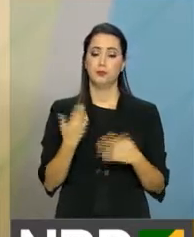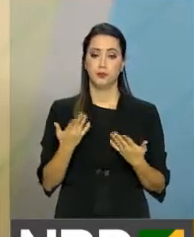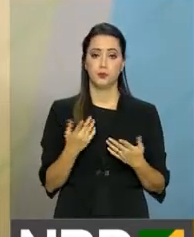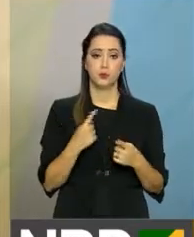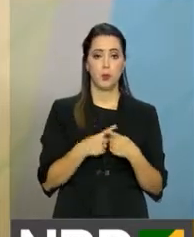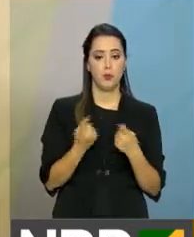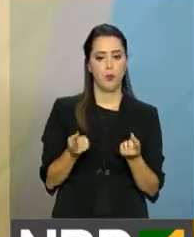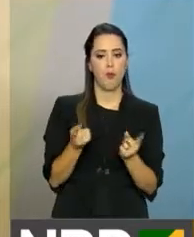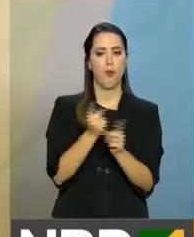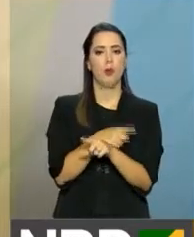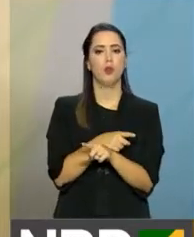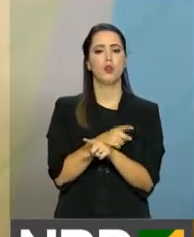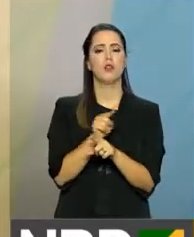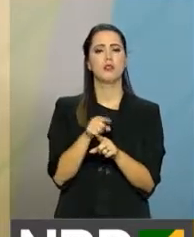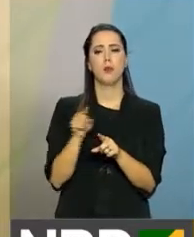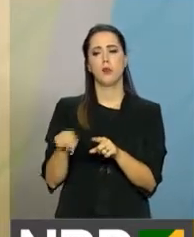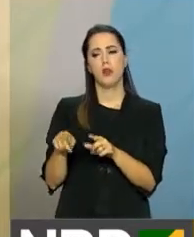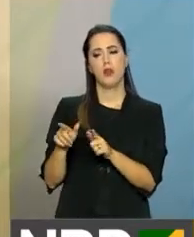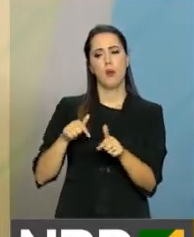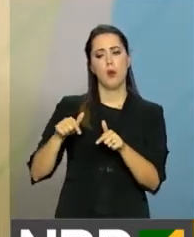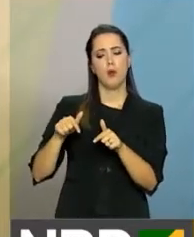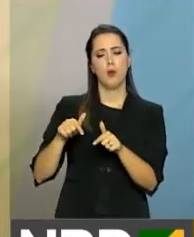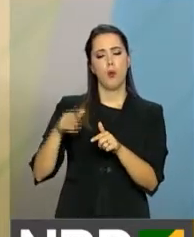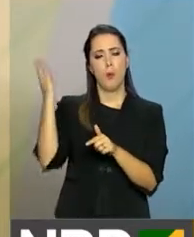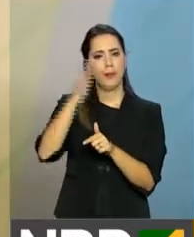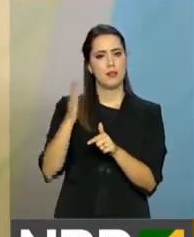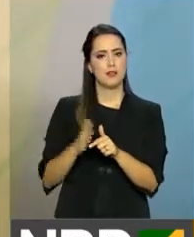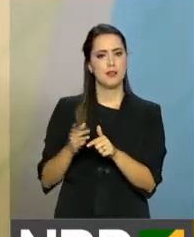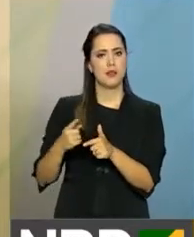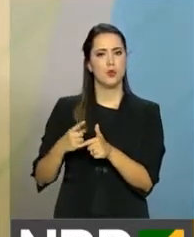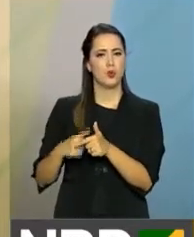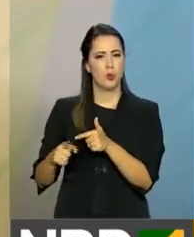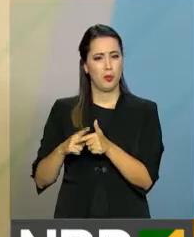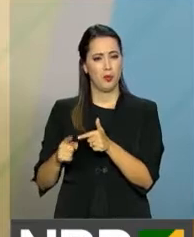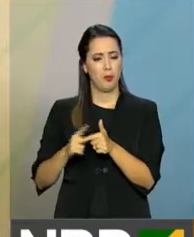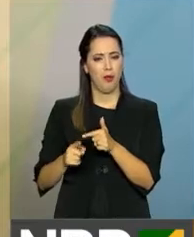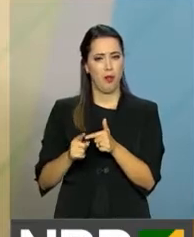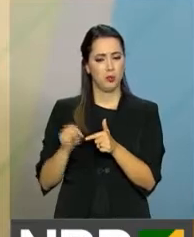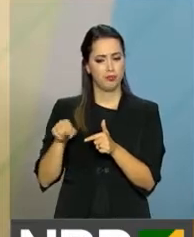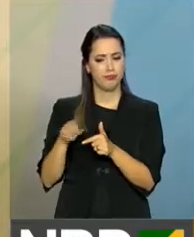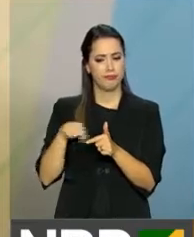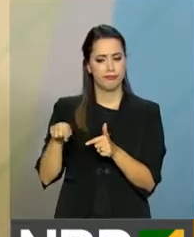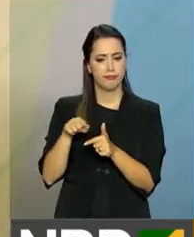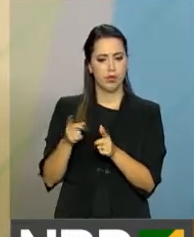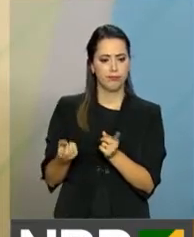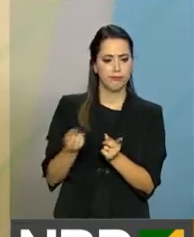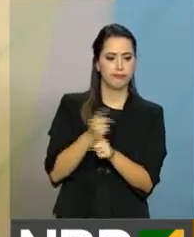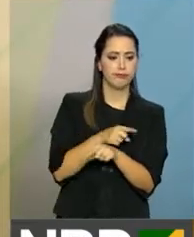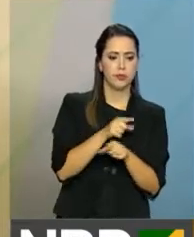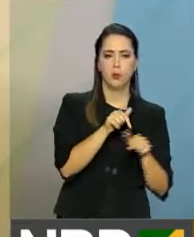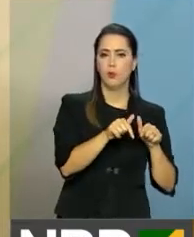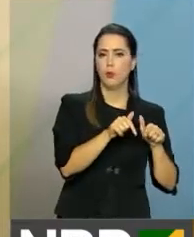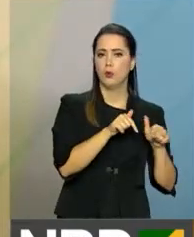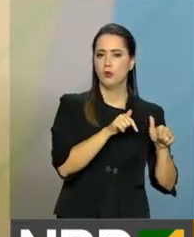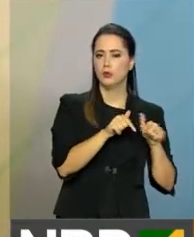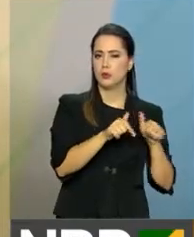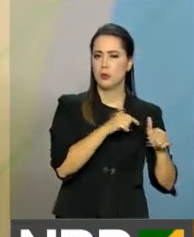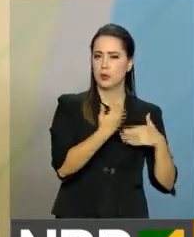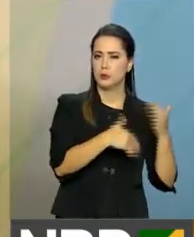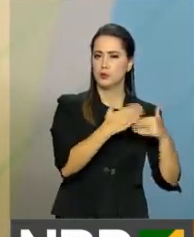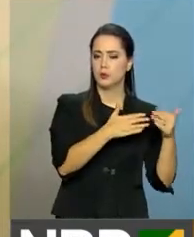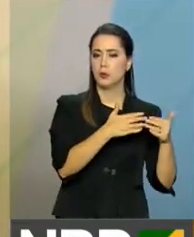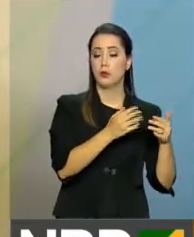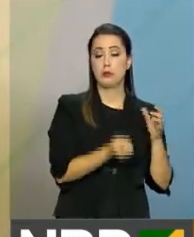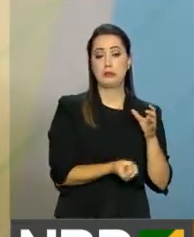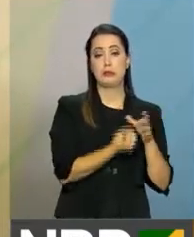transição do brasil da recessão para o brasil o crescimento transição do desemprego para novos